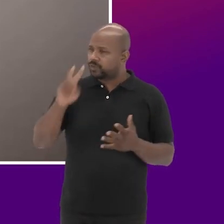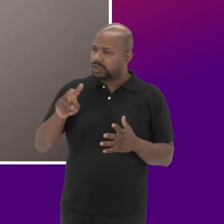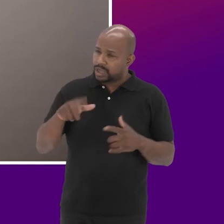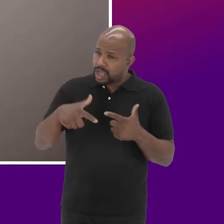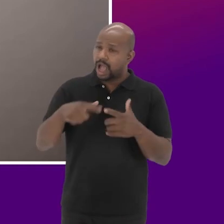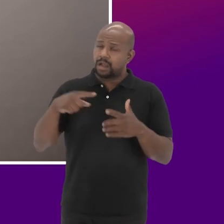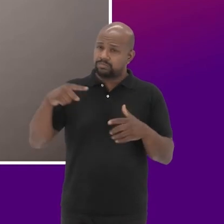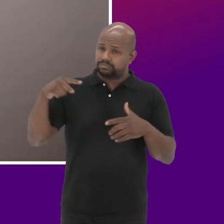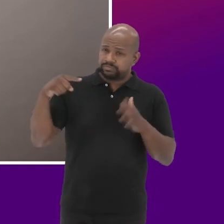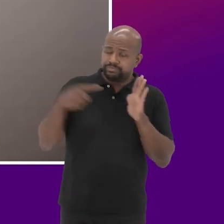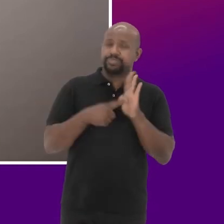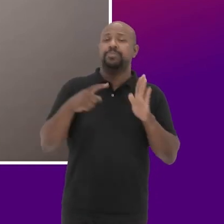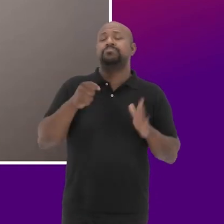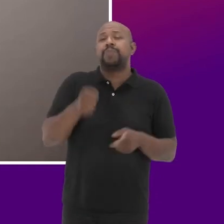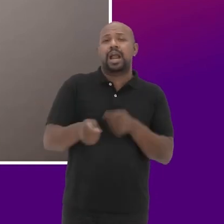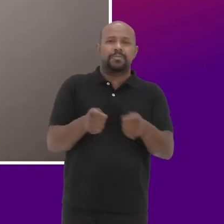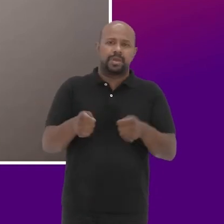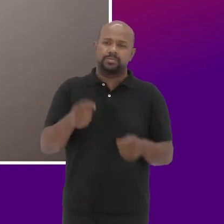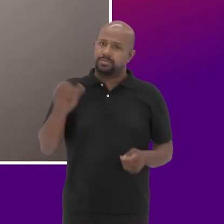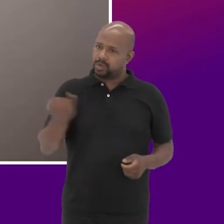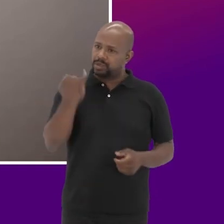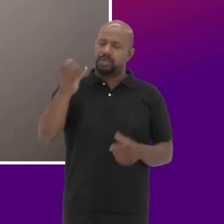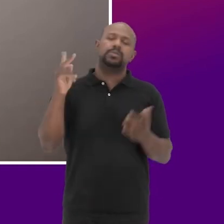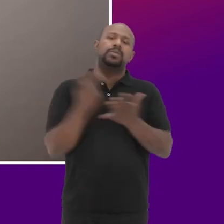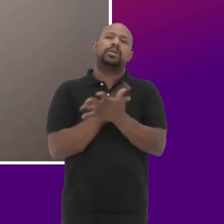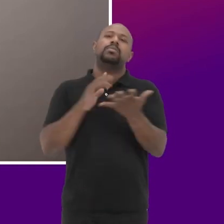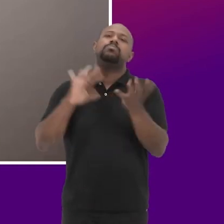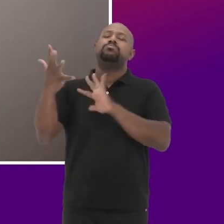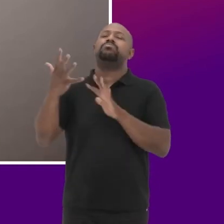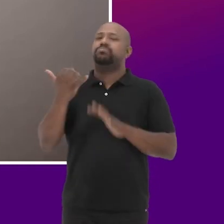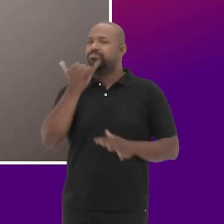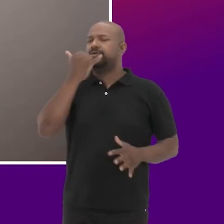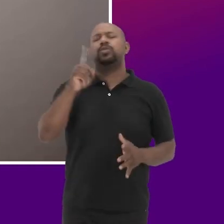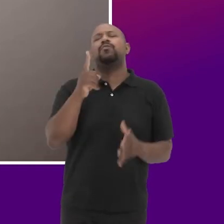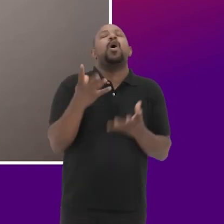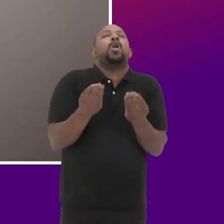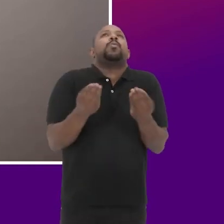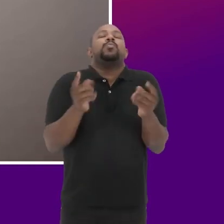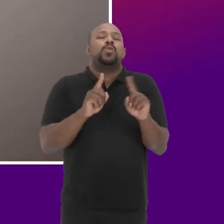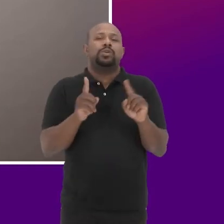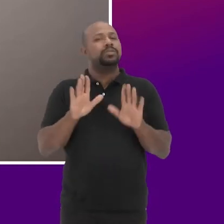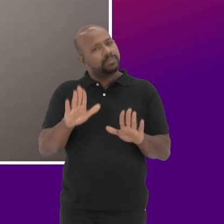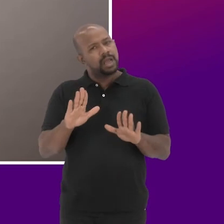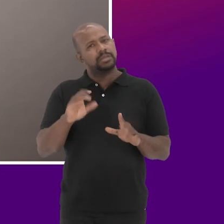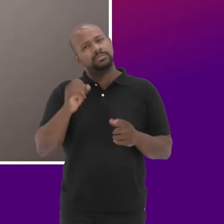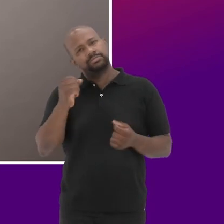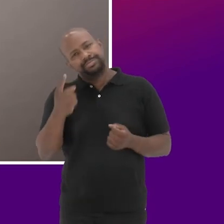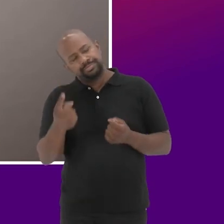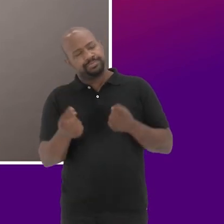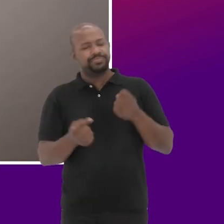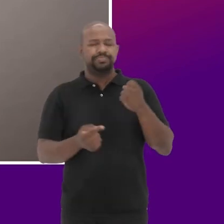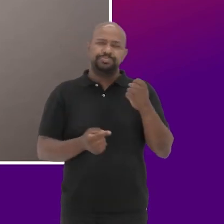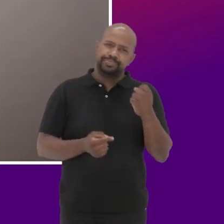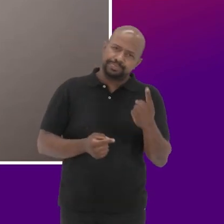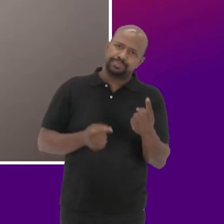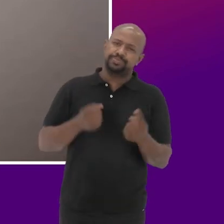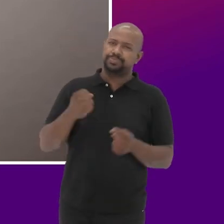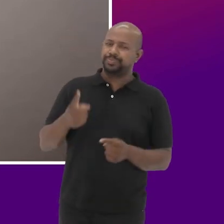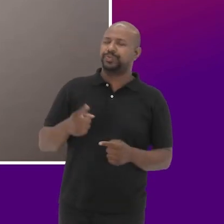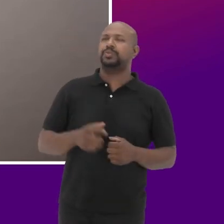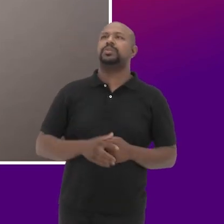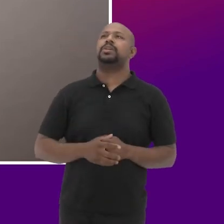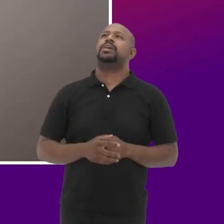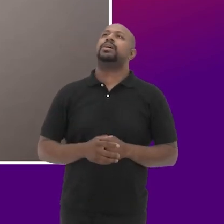a ativação de pagamentos importantes quando aconteceram alguns eventos, não foram muitos, mas alguns